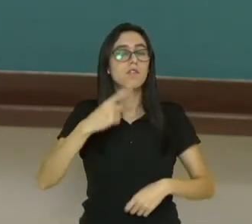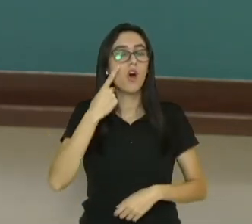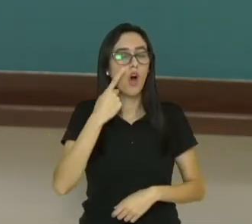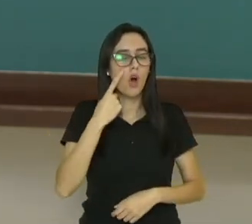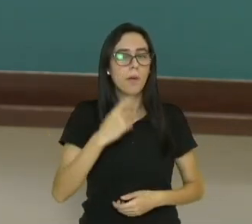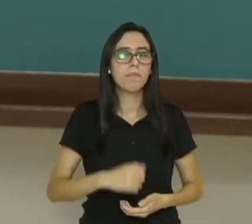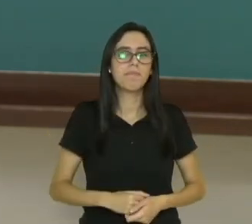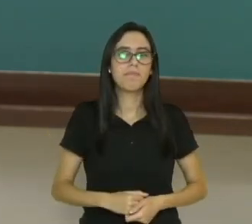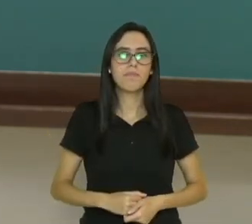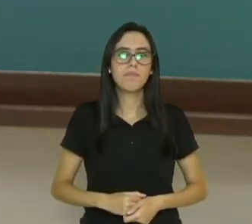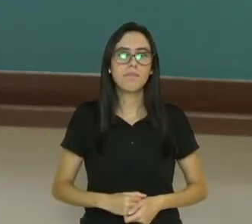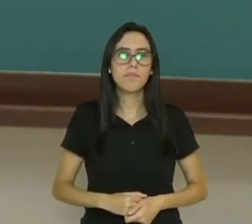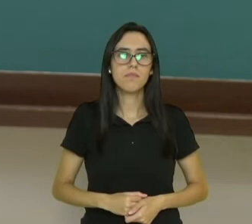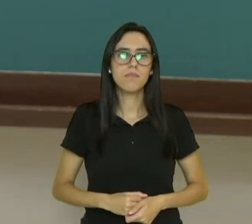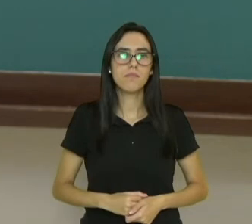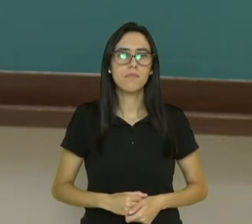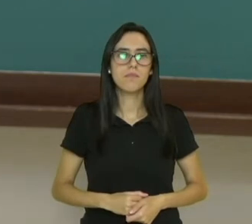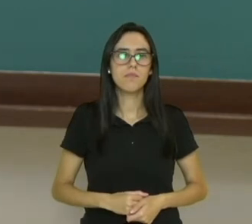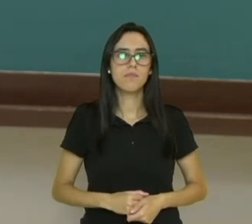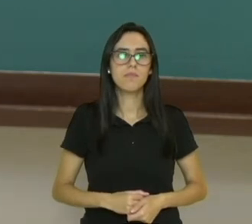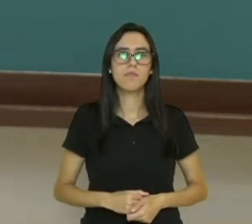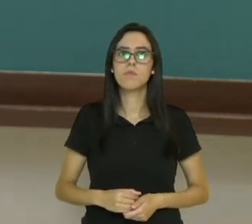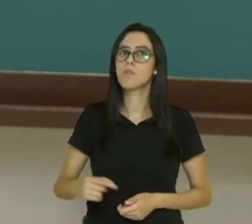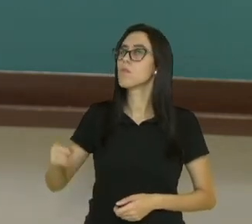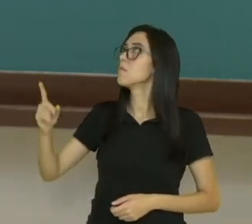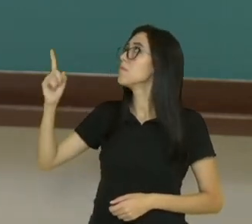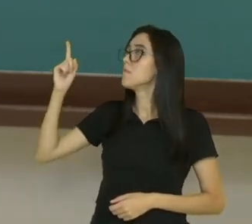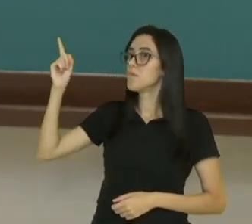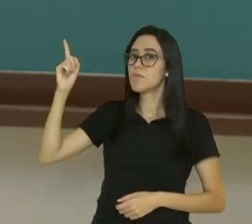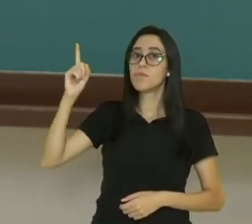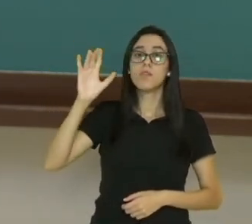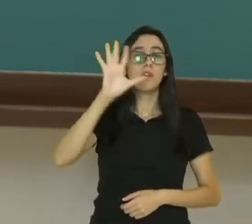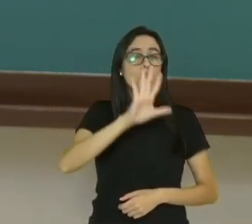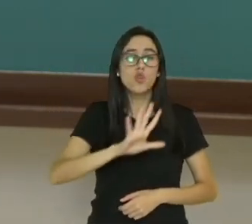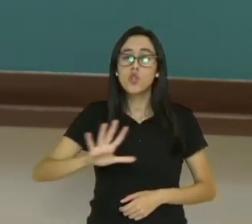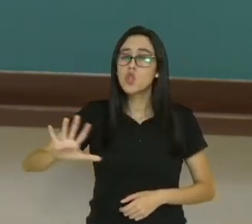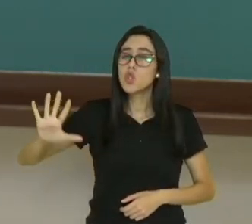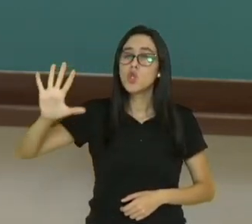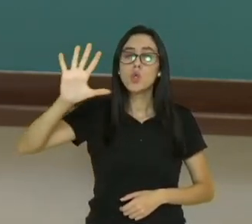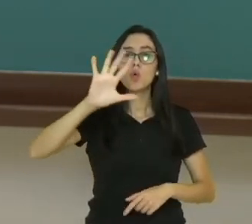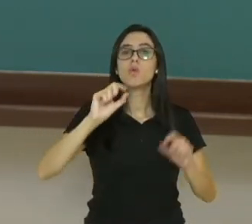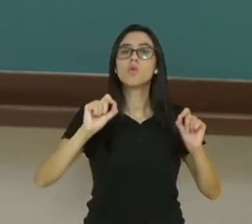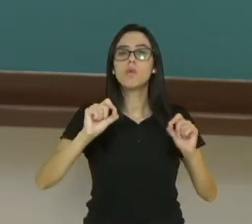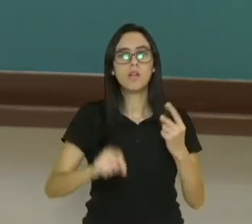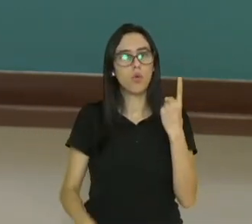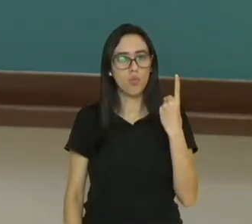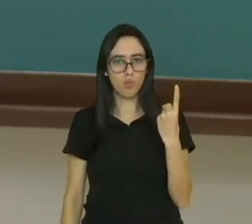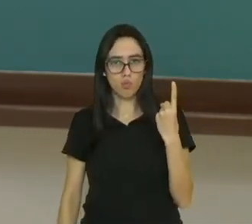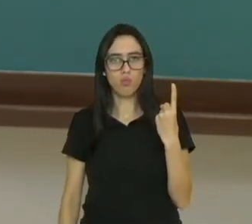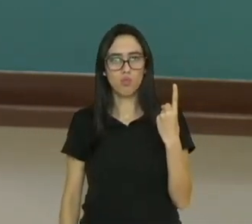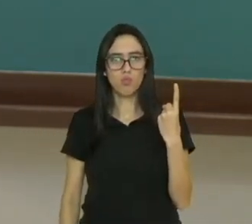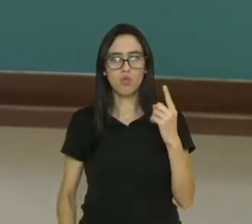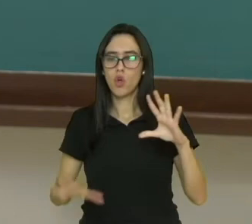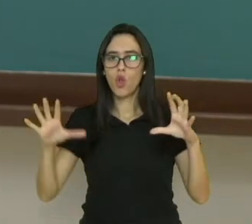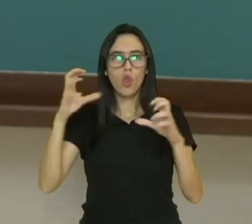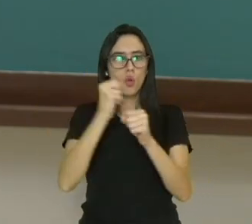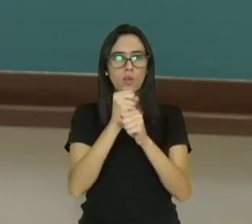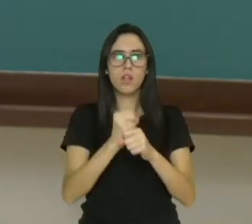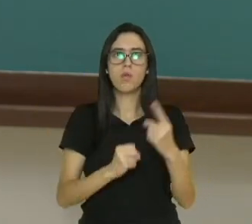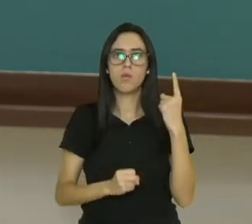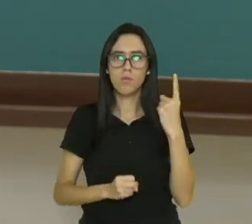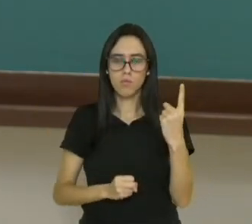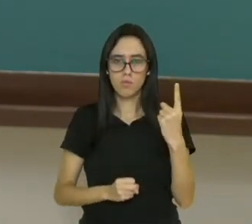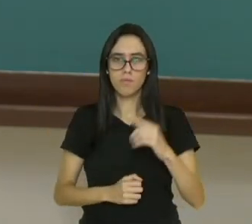Nós sabemos, vou voltar aqui um pouquinho, que o todo representa 1, né? A soma de 7